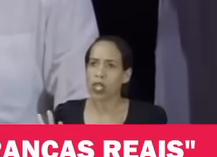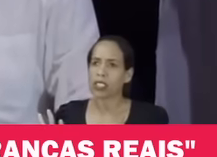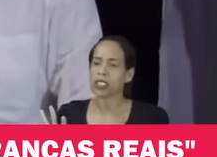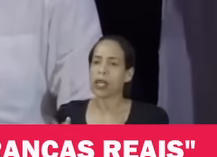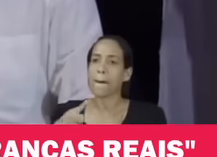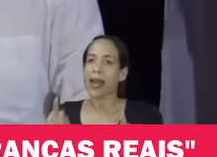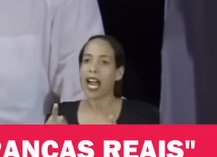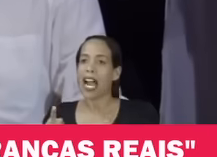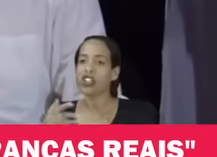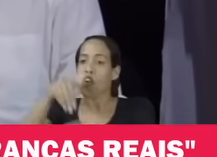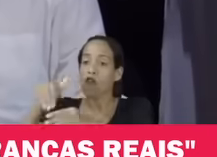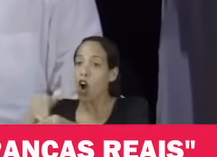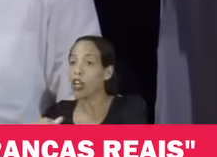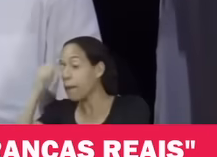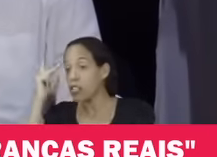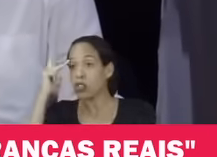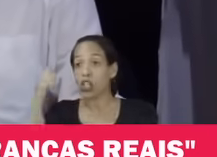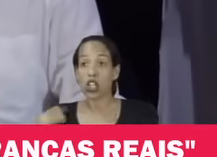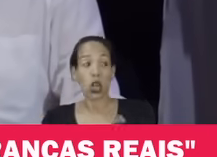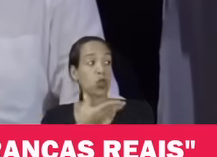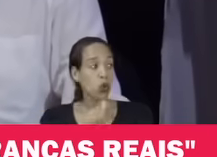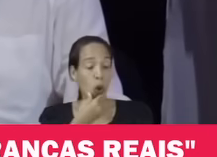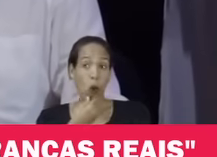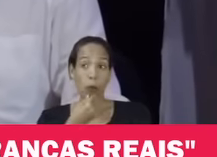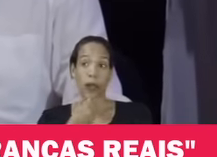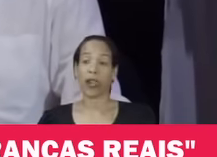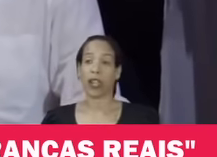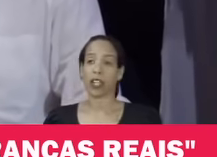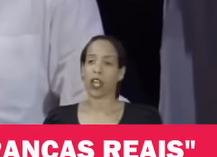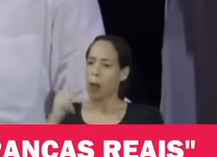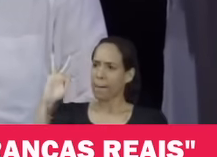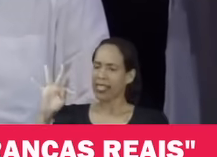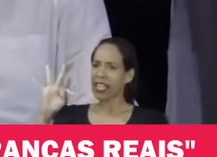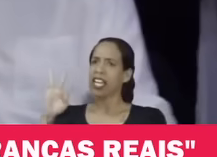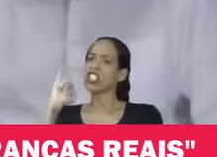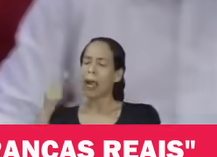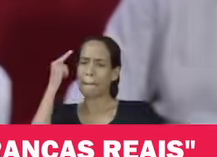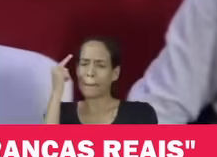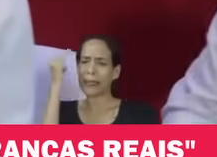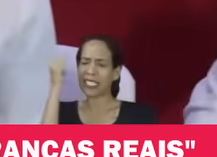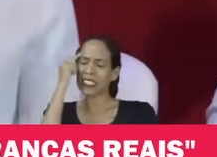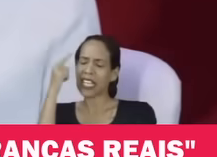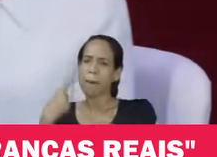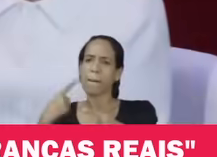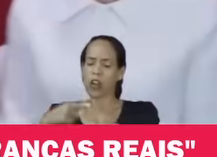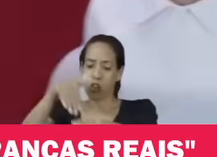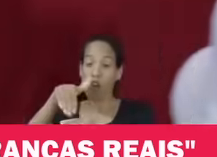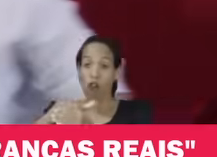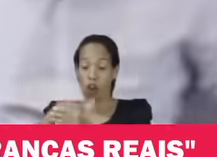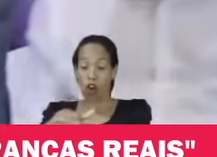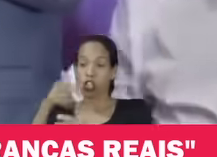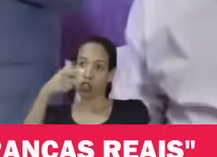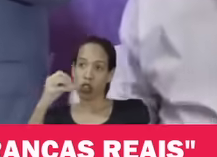que eu preciso do voto das pessoas que votam naquele cara. O PT já parou para pensar. Por que que nas eleições